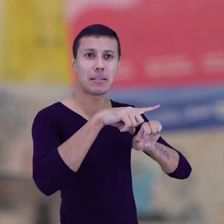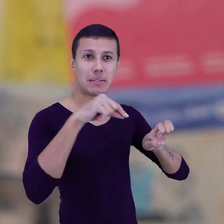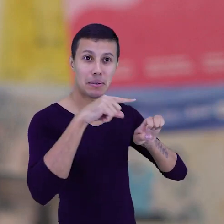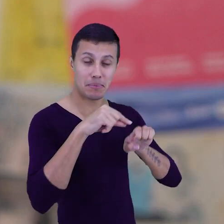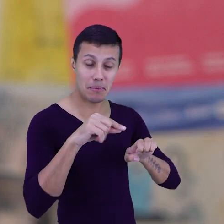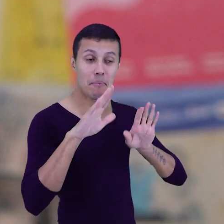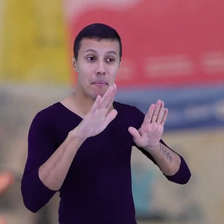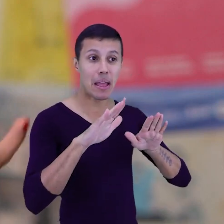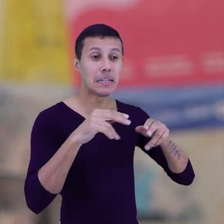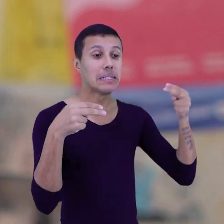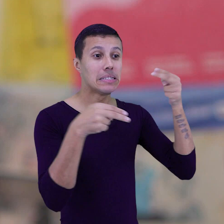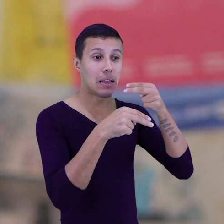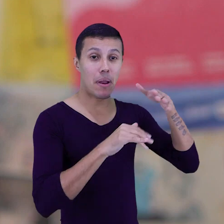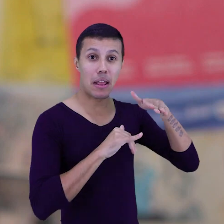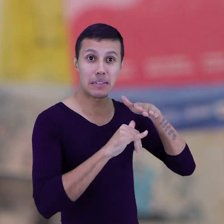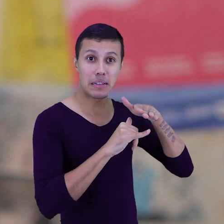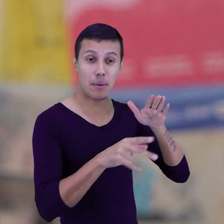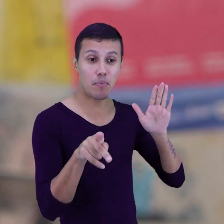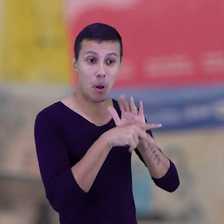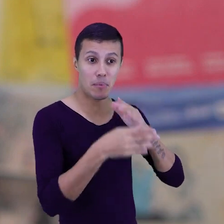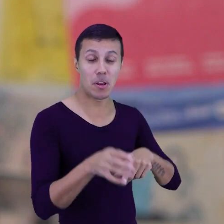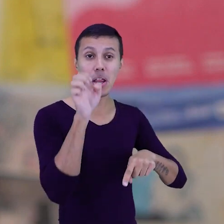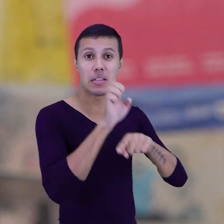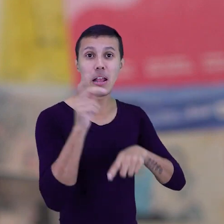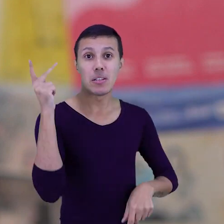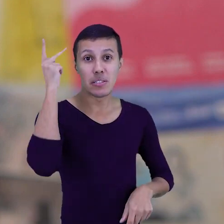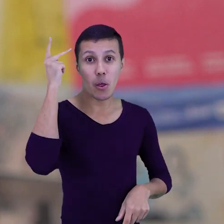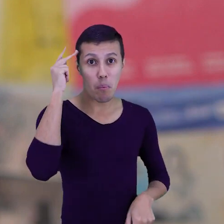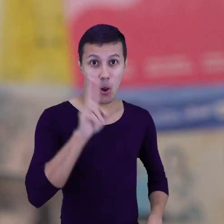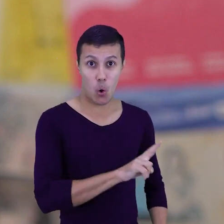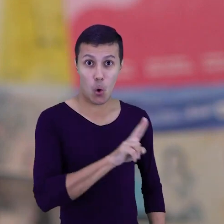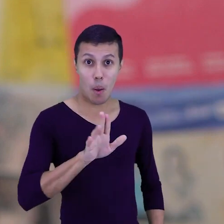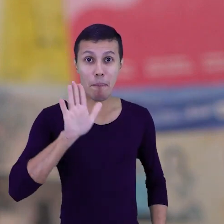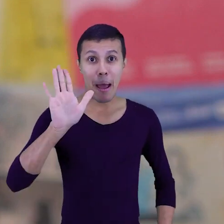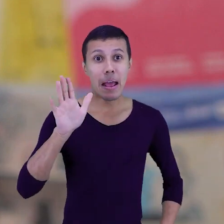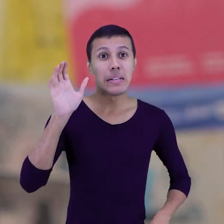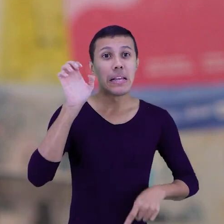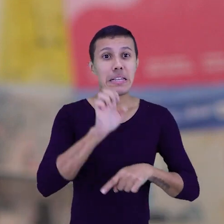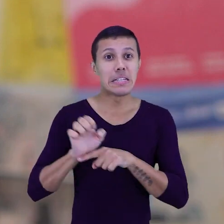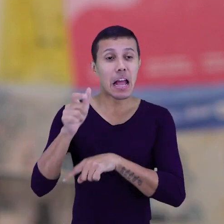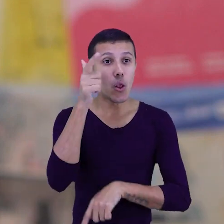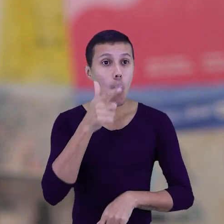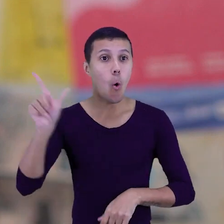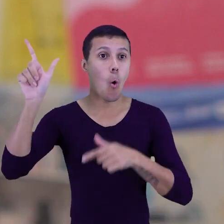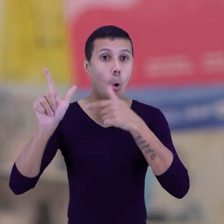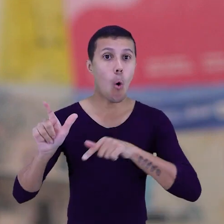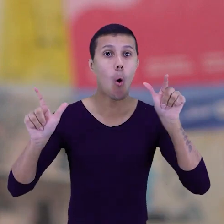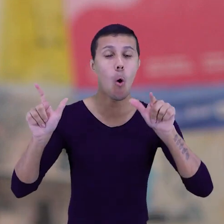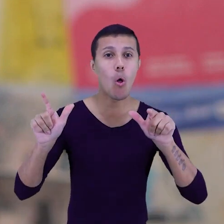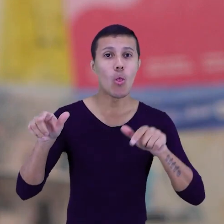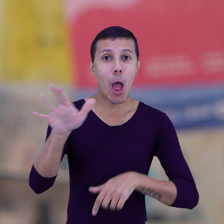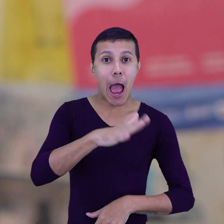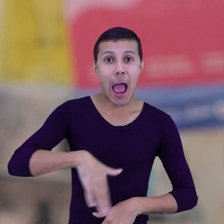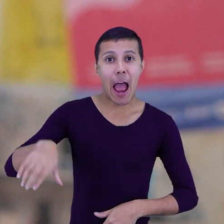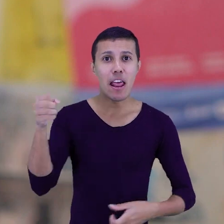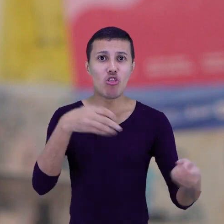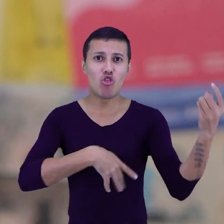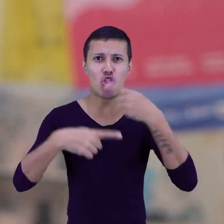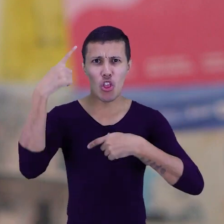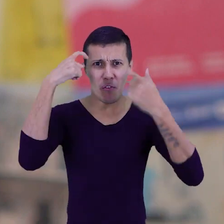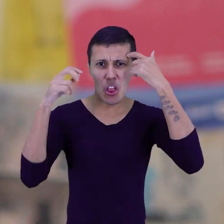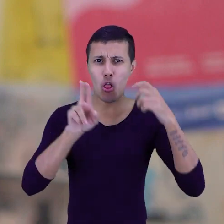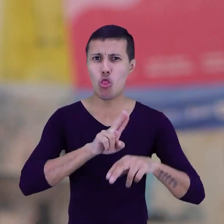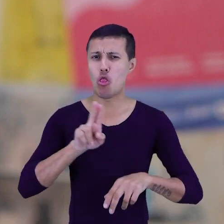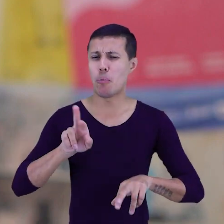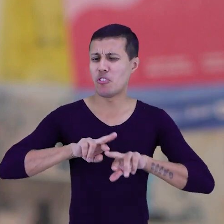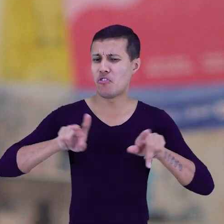o Sebrae for Startups atua, por enquanto, no estado de São Paulo com esse nome. Em outros estados, as áreas de inovação